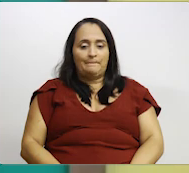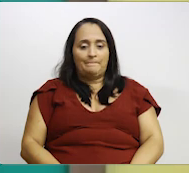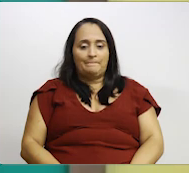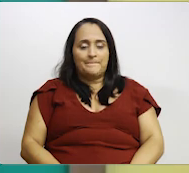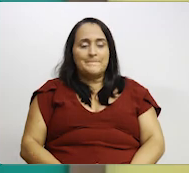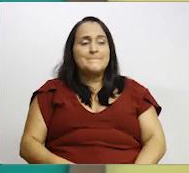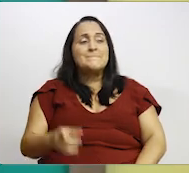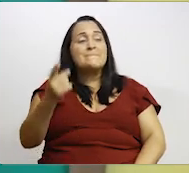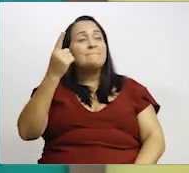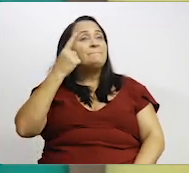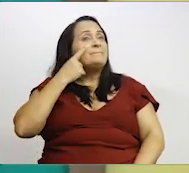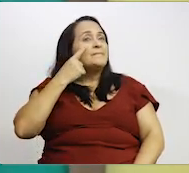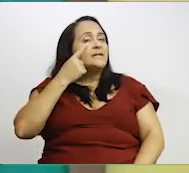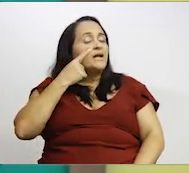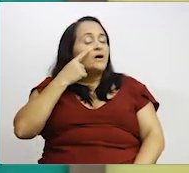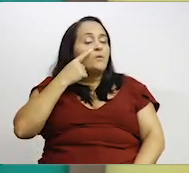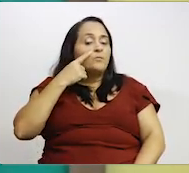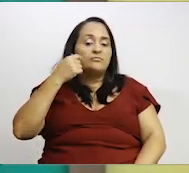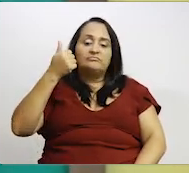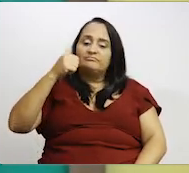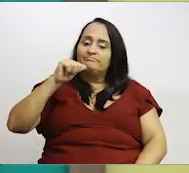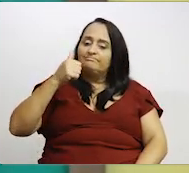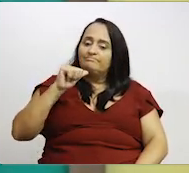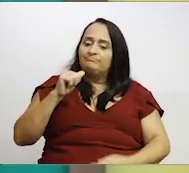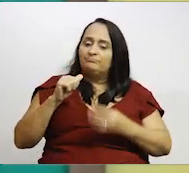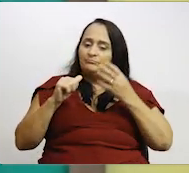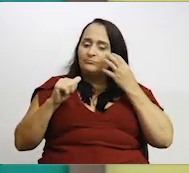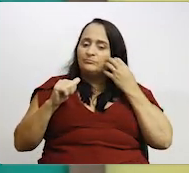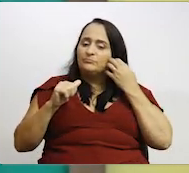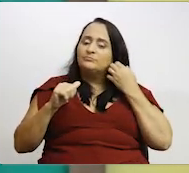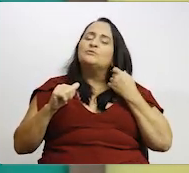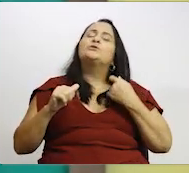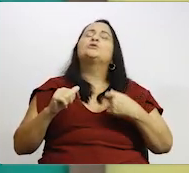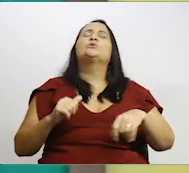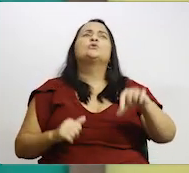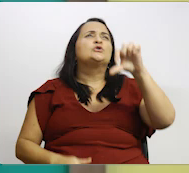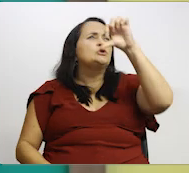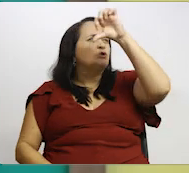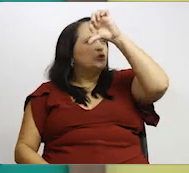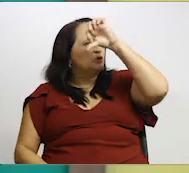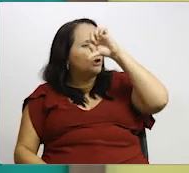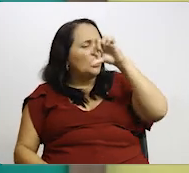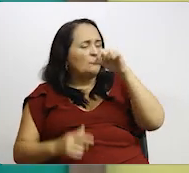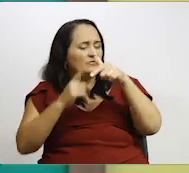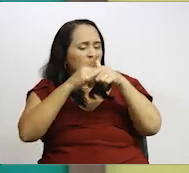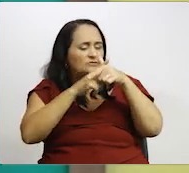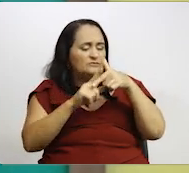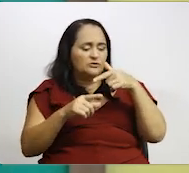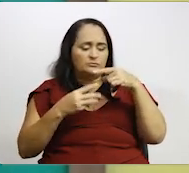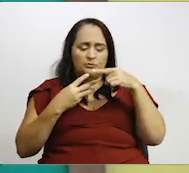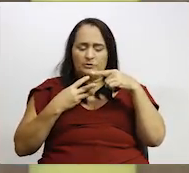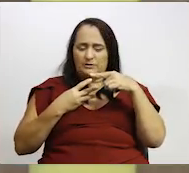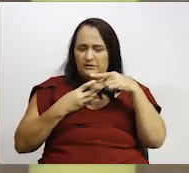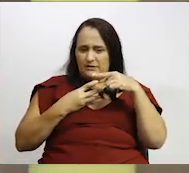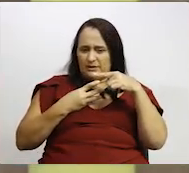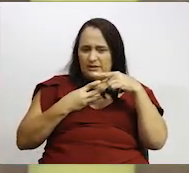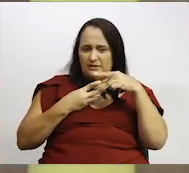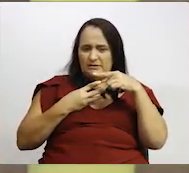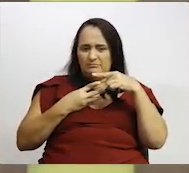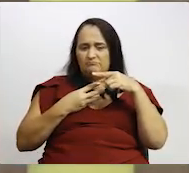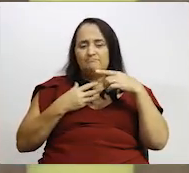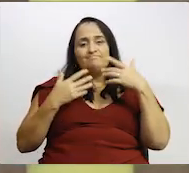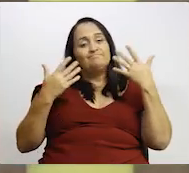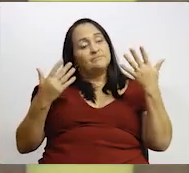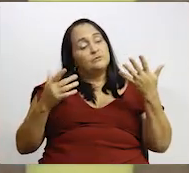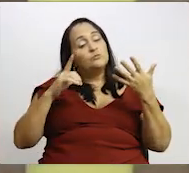Agora, vamos analisar essa daqui, ó. 9 dividido por 3, ou 9 terços. Eu tenho